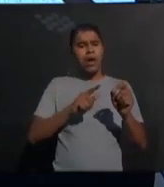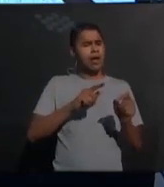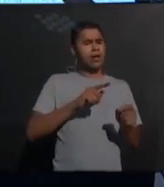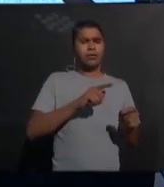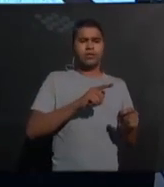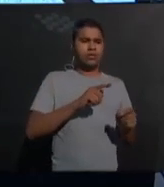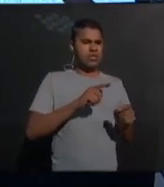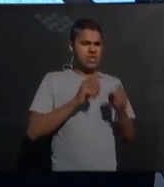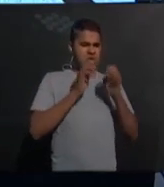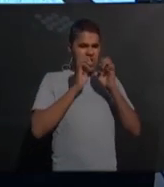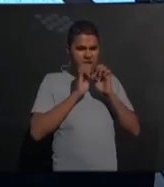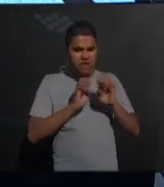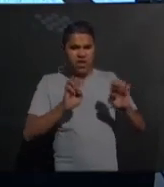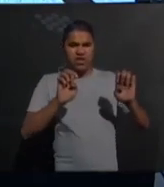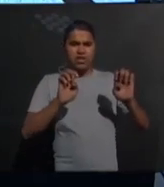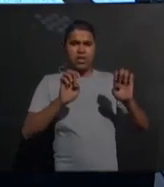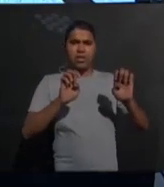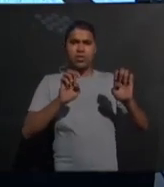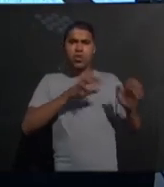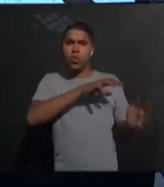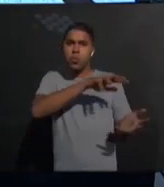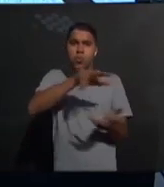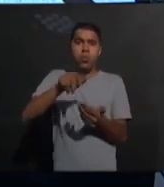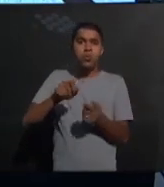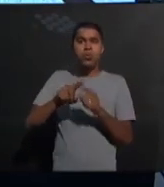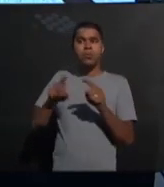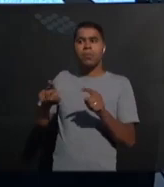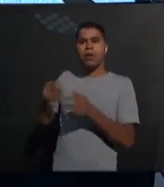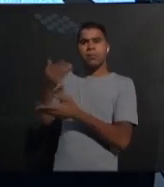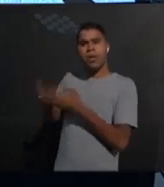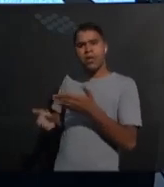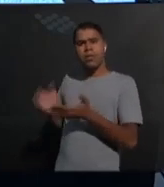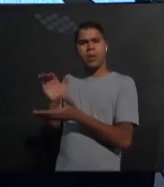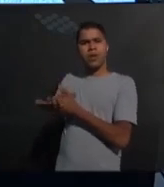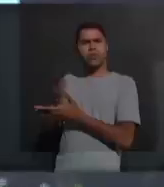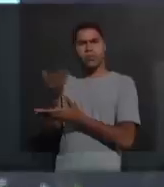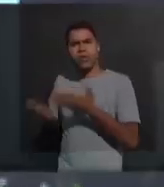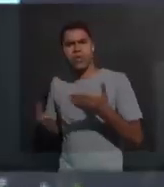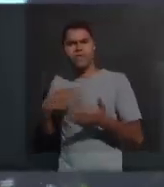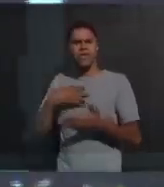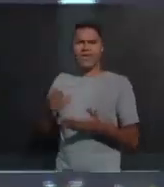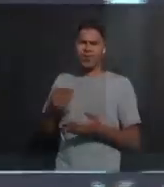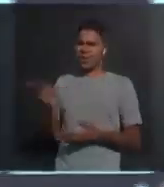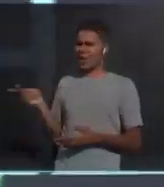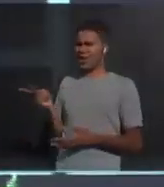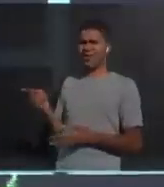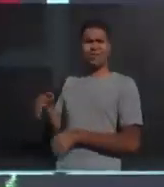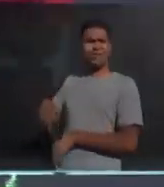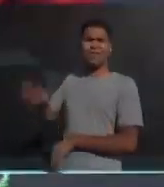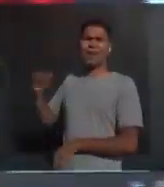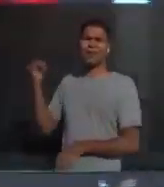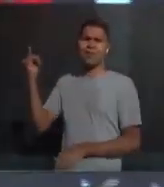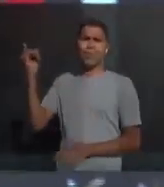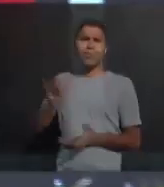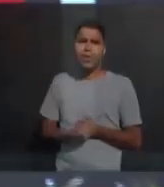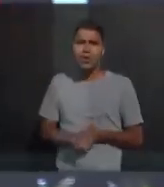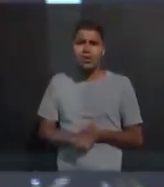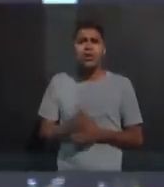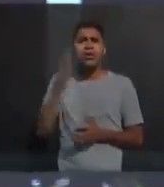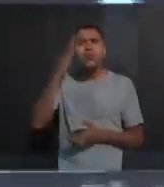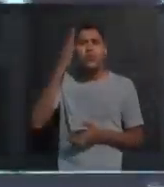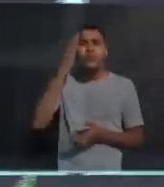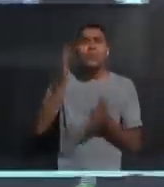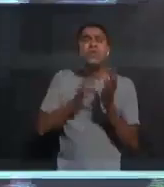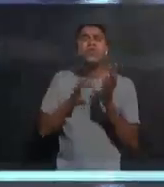inteiro e se eu perdesse o meu marido se eu perdesse os meus filhos eles são muito mais importantes a que jesus está mandando pra você